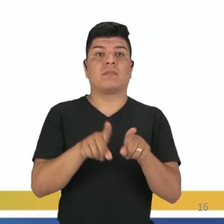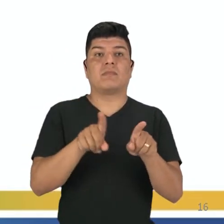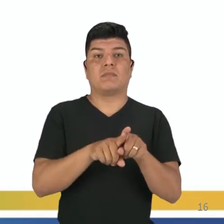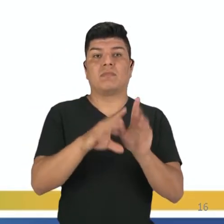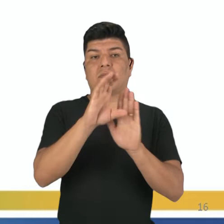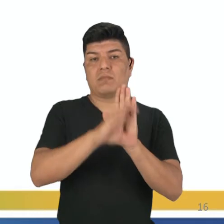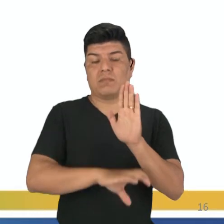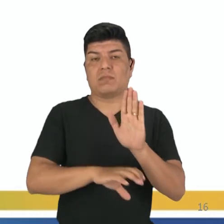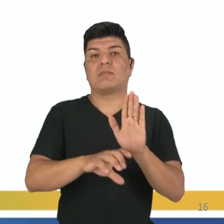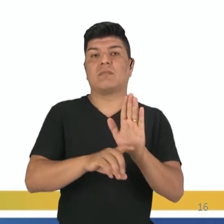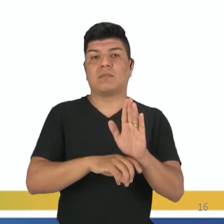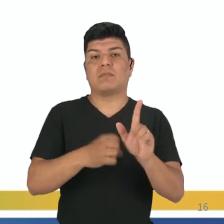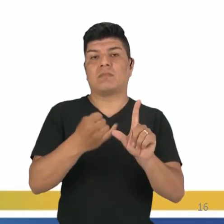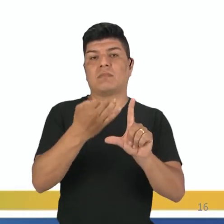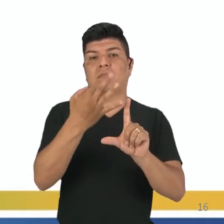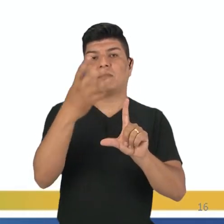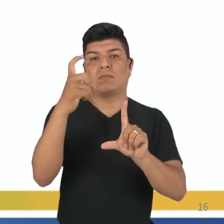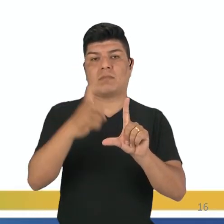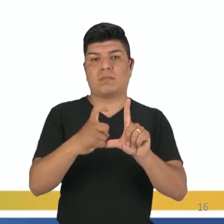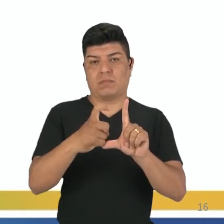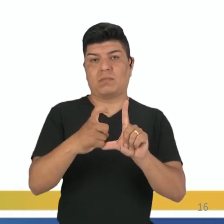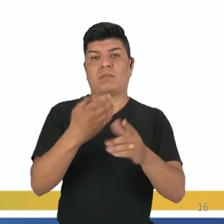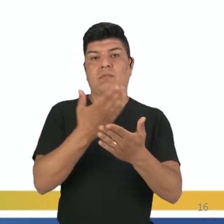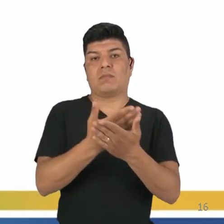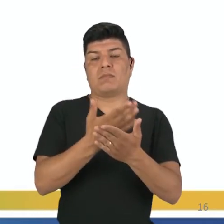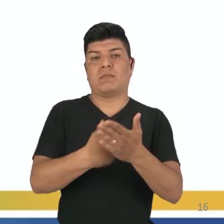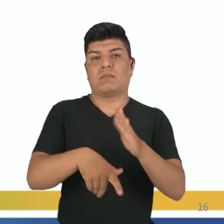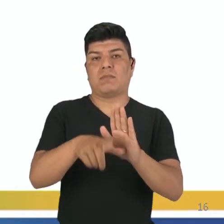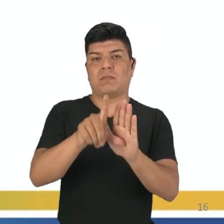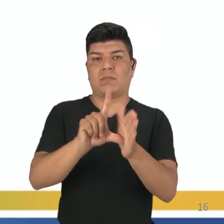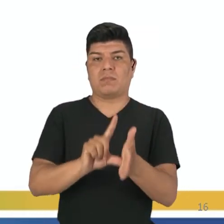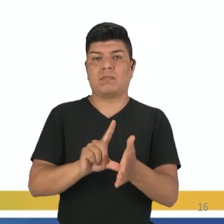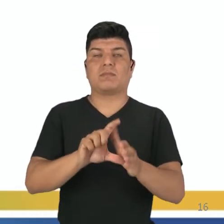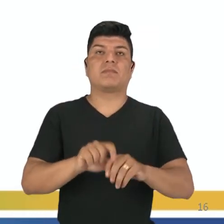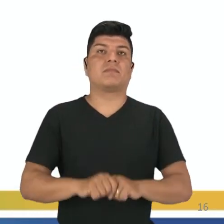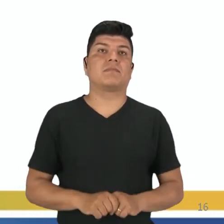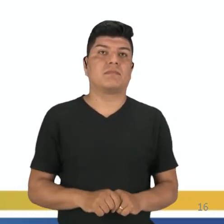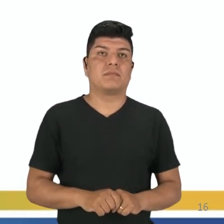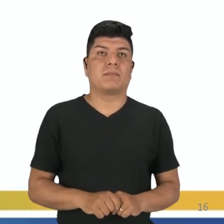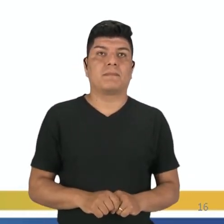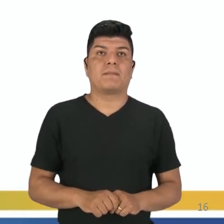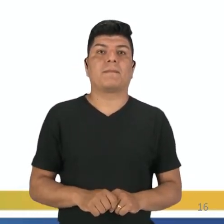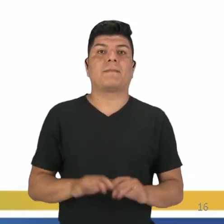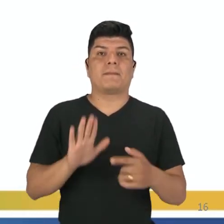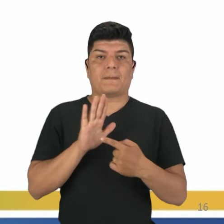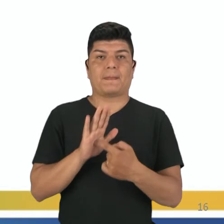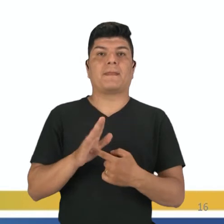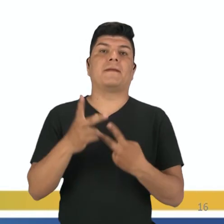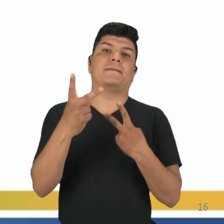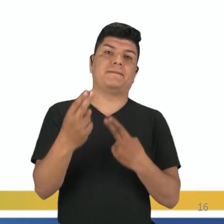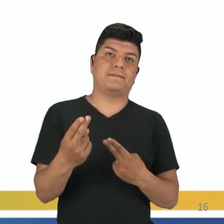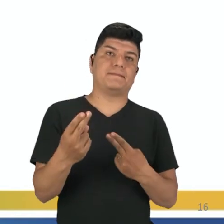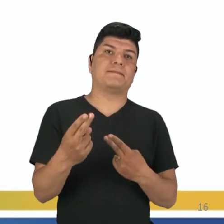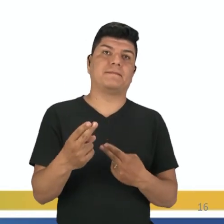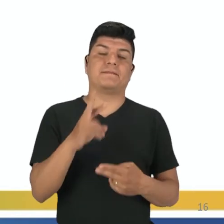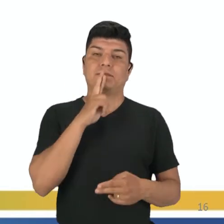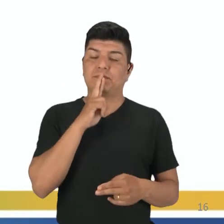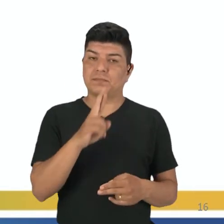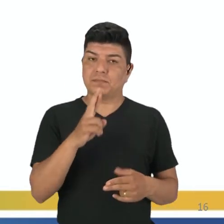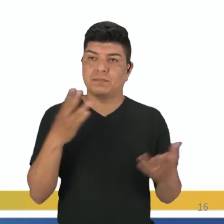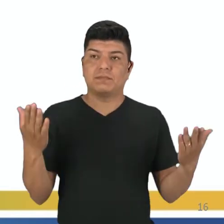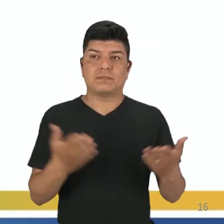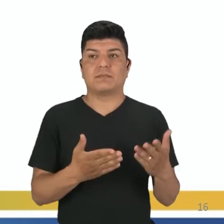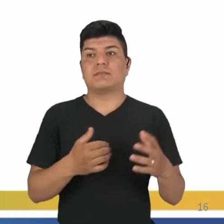dos conceitos sobre logaritmos das aulas anteriores. Então, procedendo da mesma forma, vamos para a